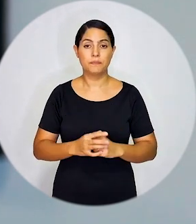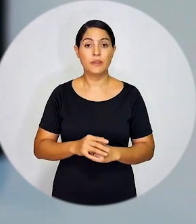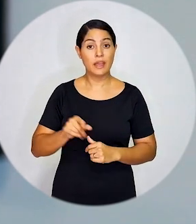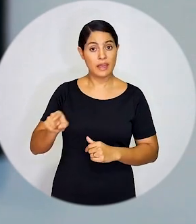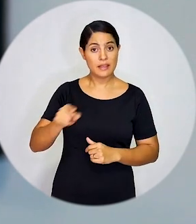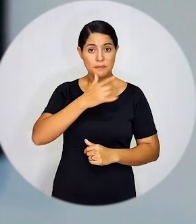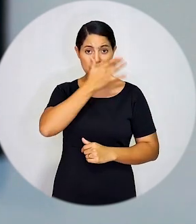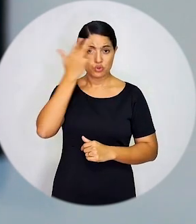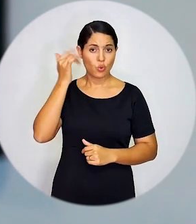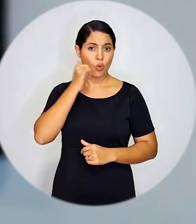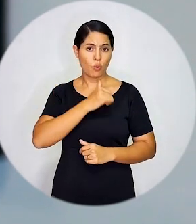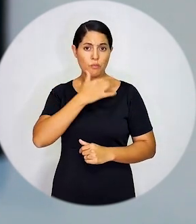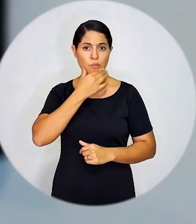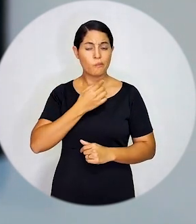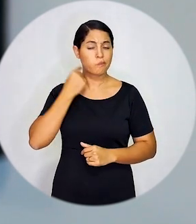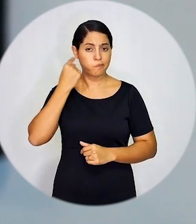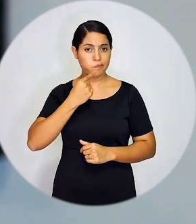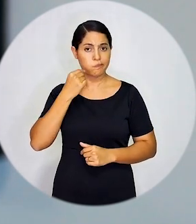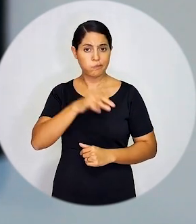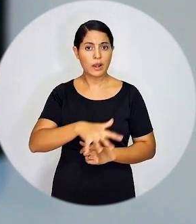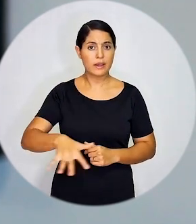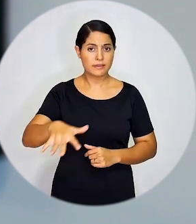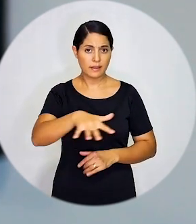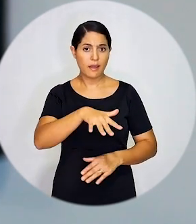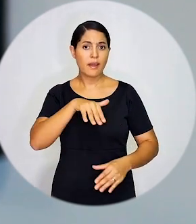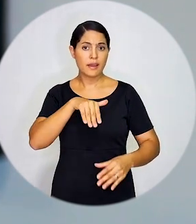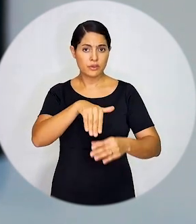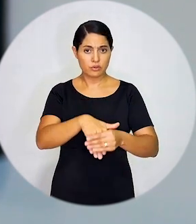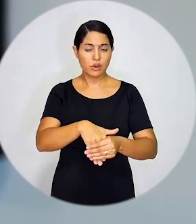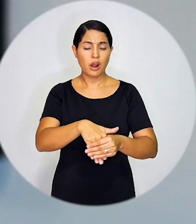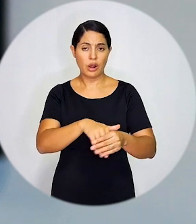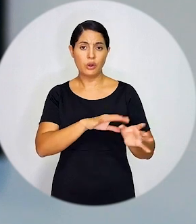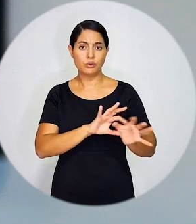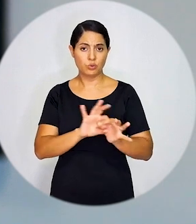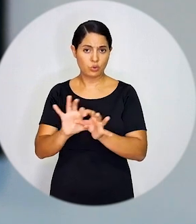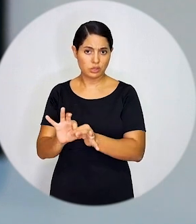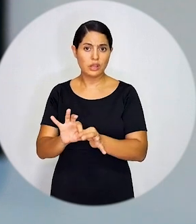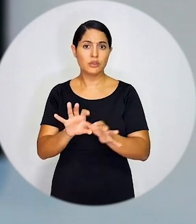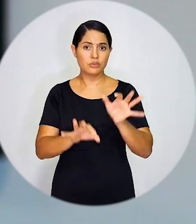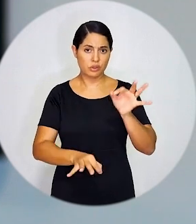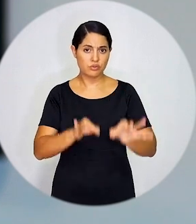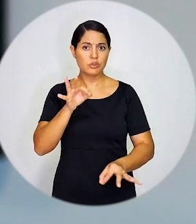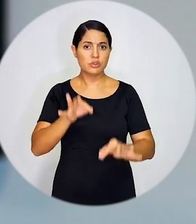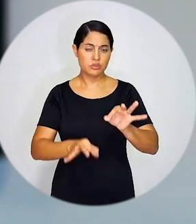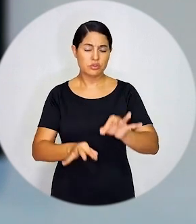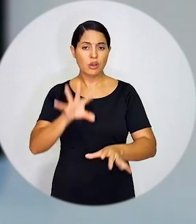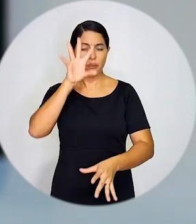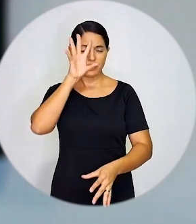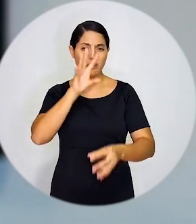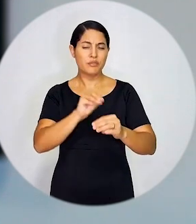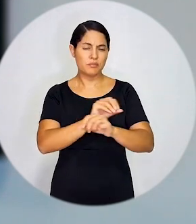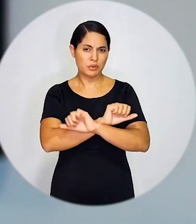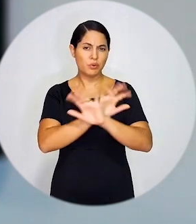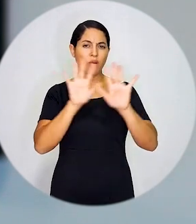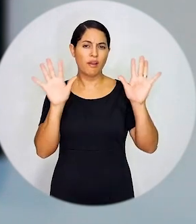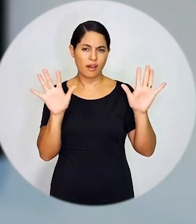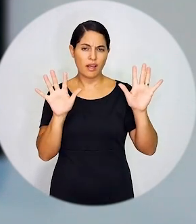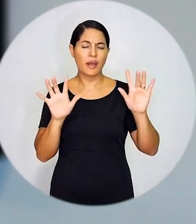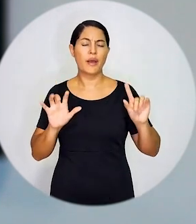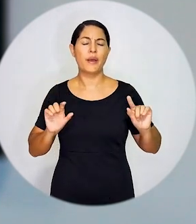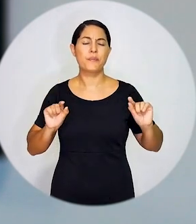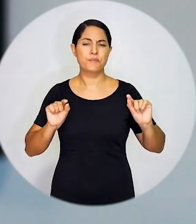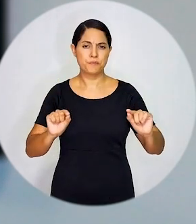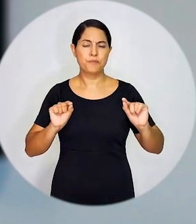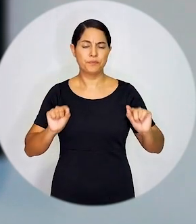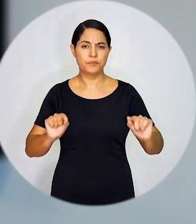de atrair esse profissional advogado e advogada que está a serviço da jurisdição para entender